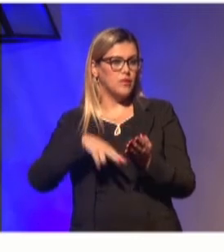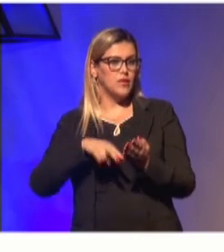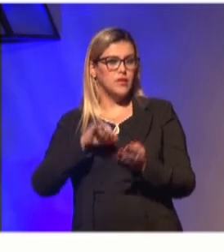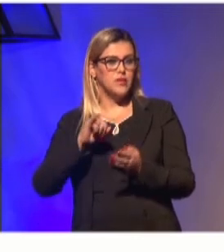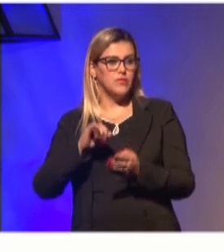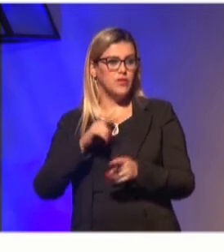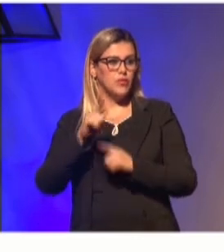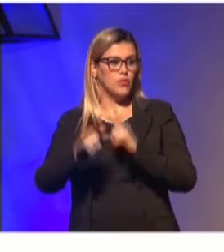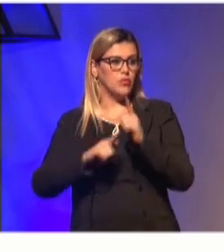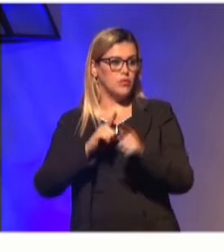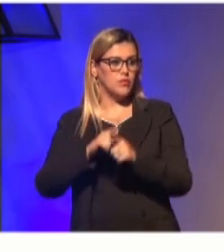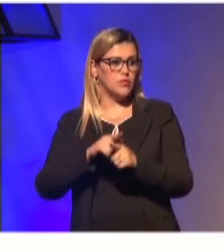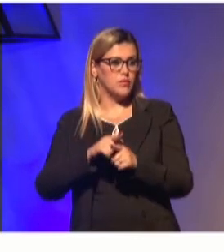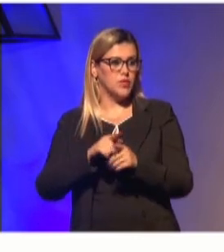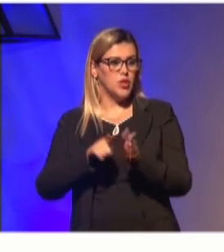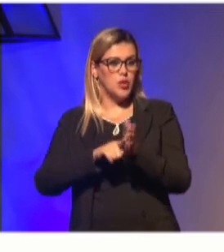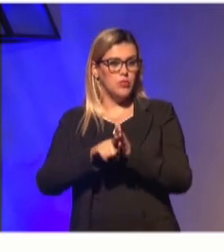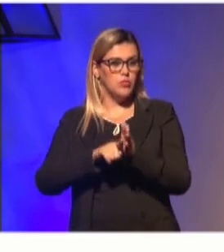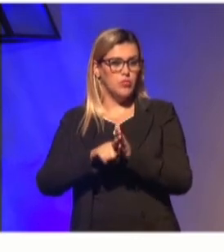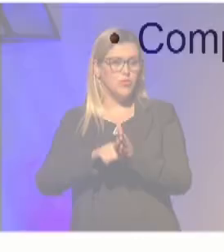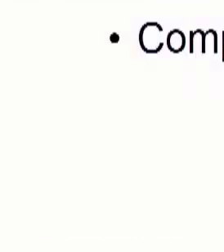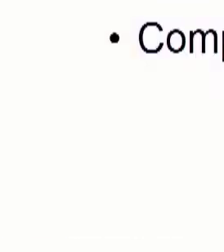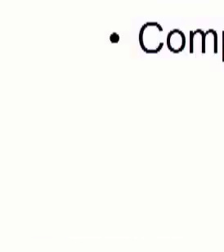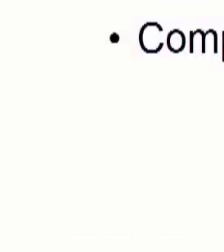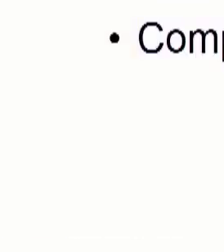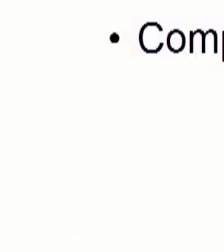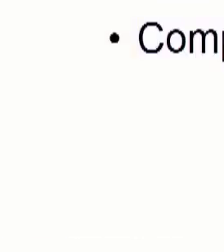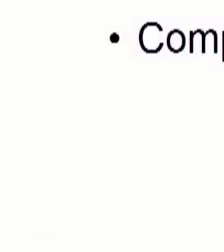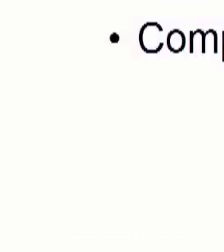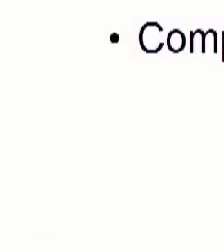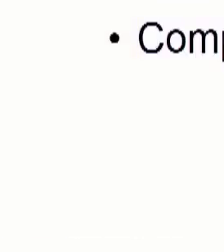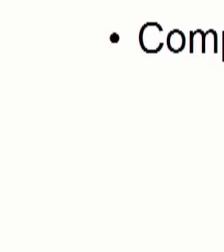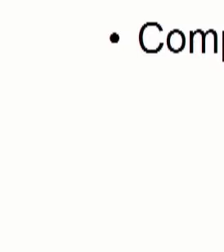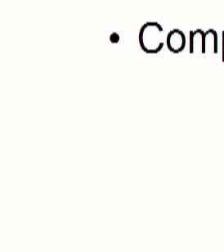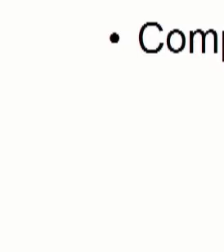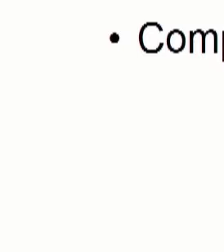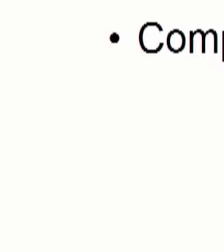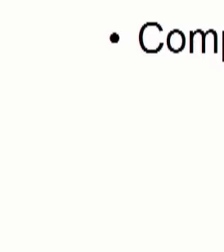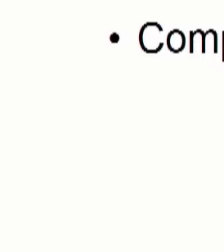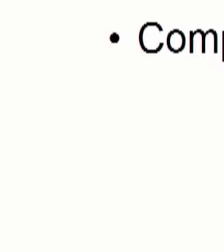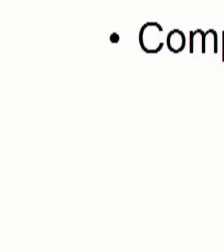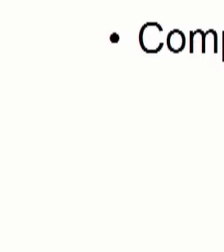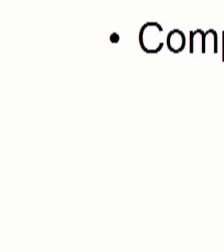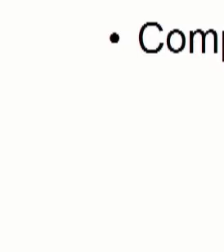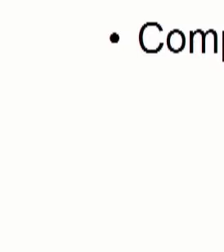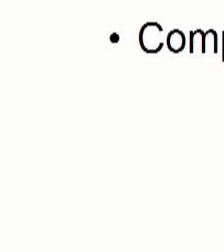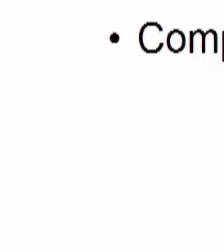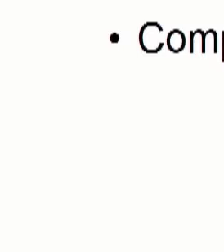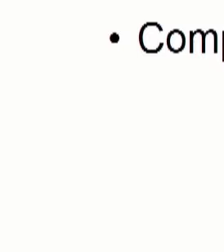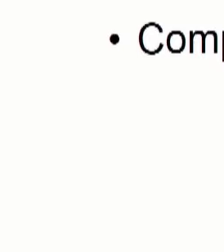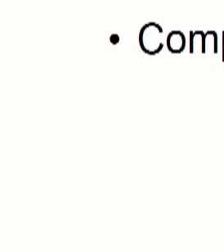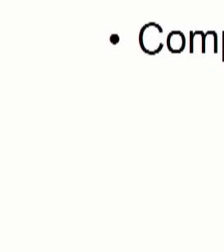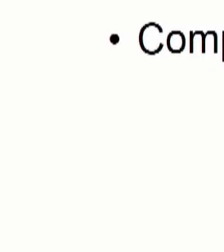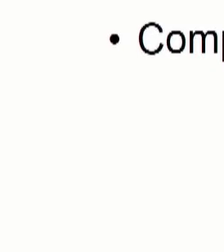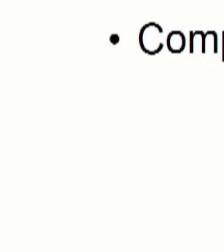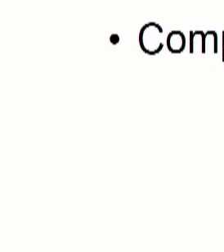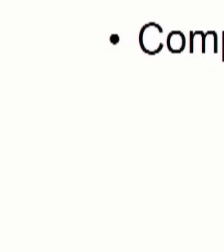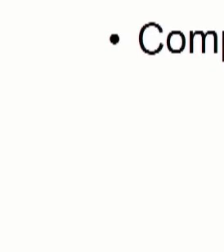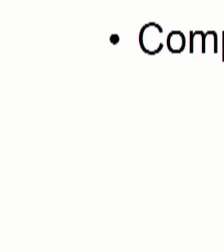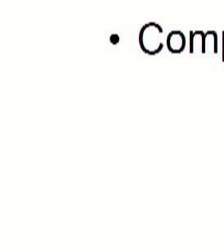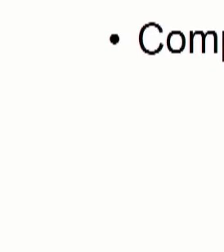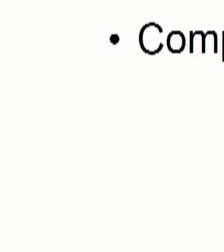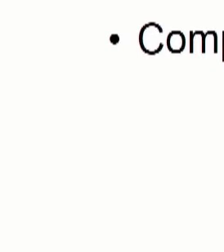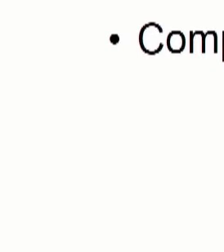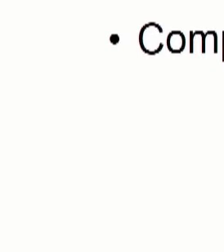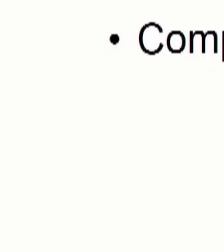lá numa busca rápida na Pedro, lá mais de 200 artigos, né, discutindo a síndrome da túnel do carpo, a gente tem alguns estudos também relacionados